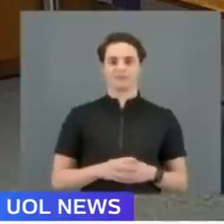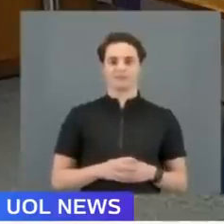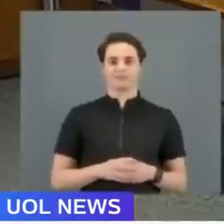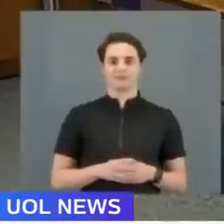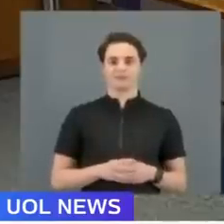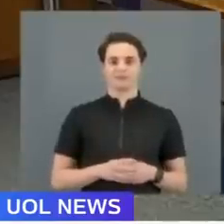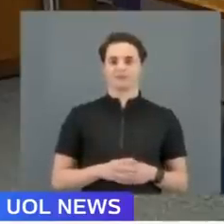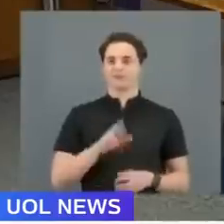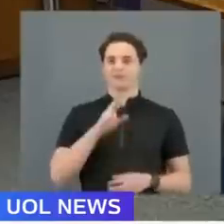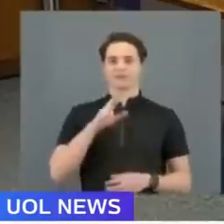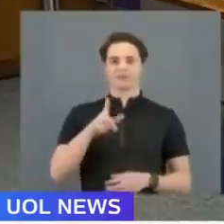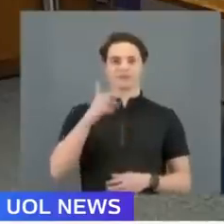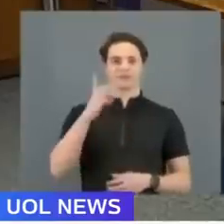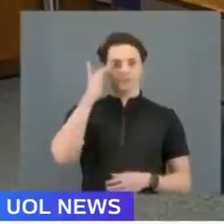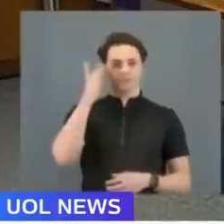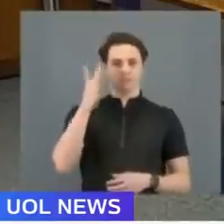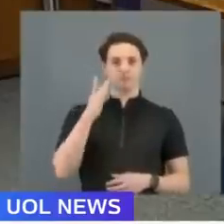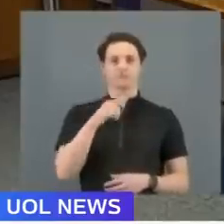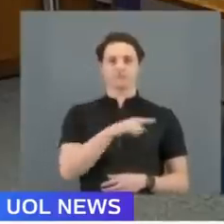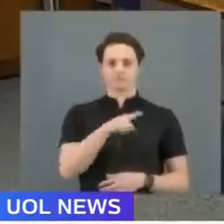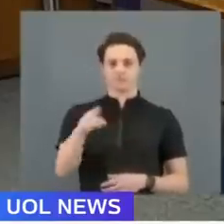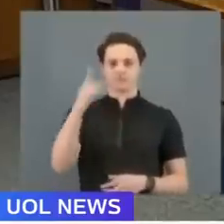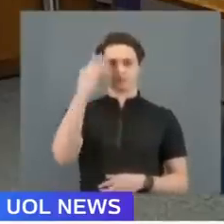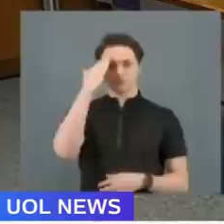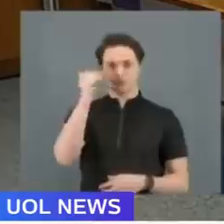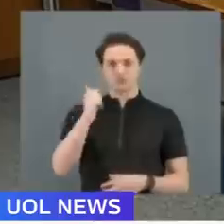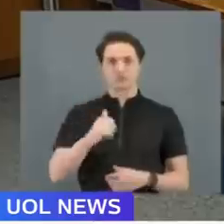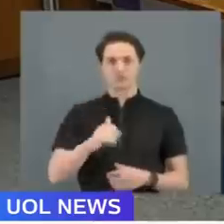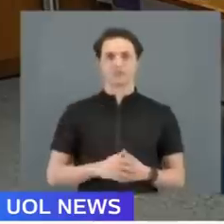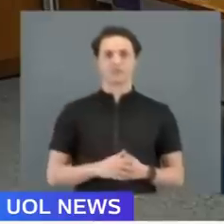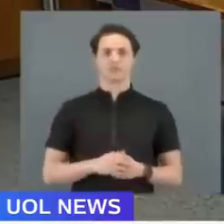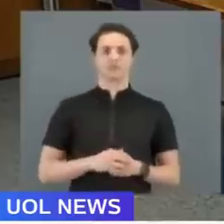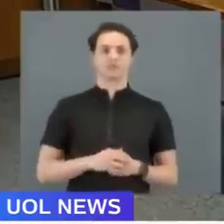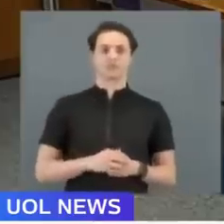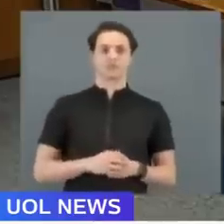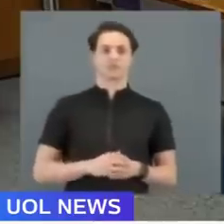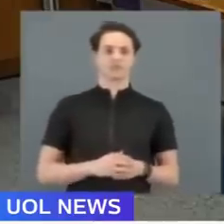que não é fácil ouvir que a gente ouve aqui.